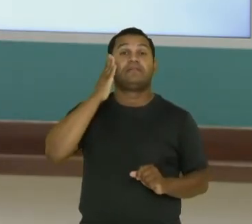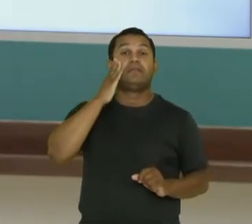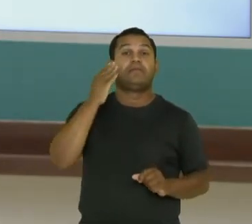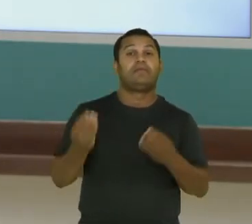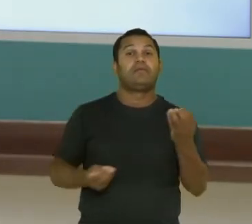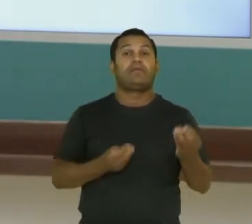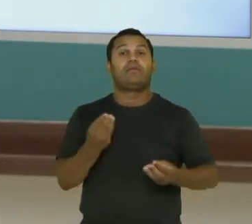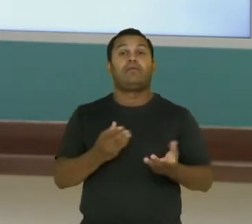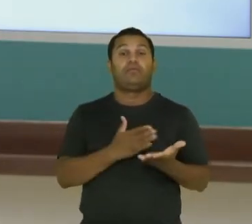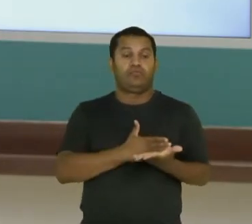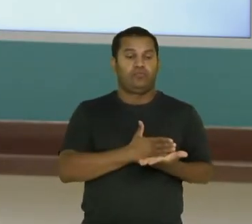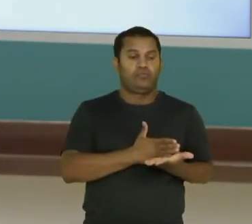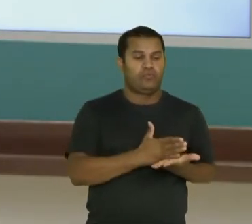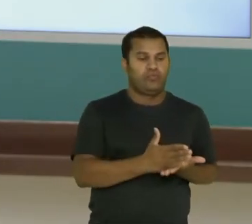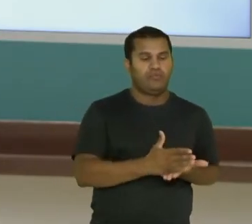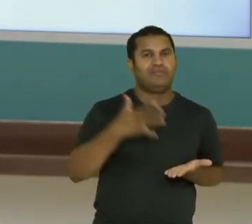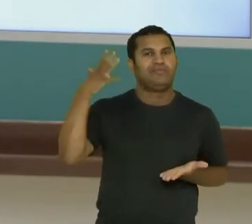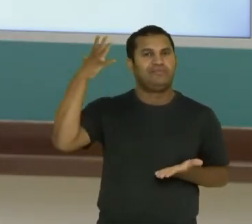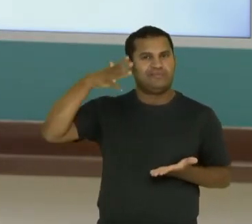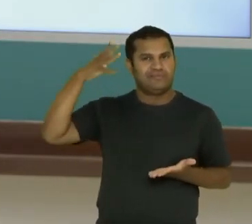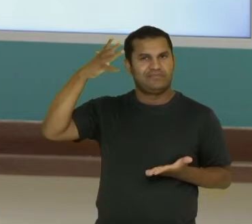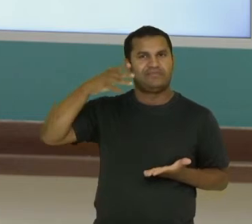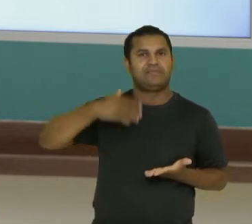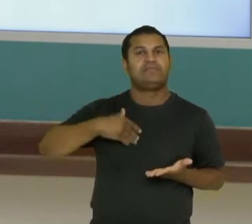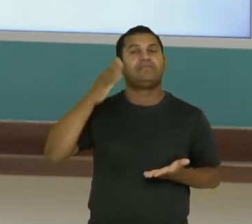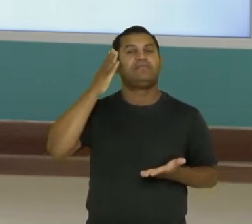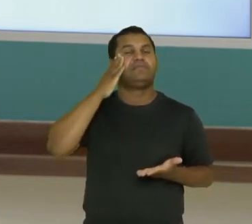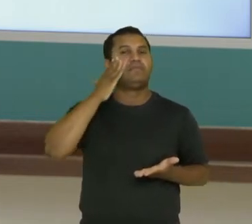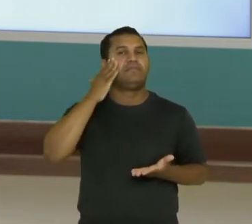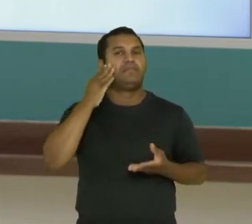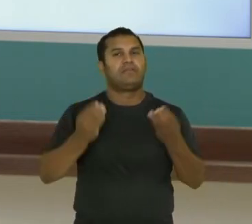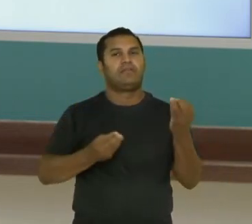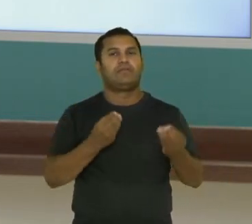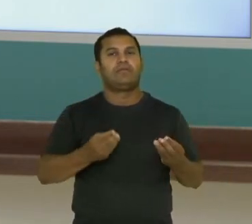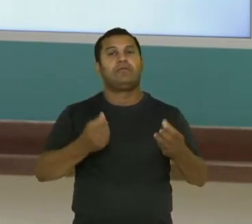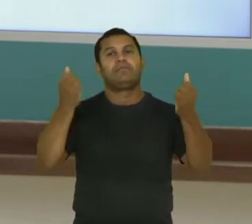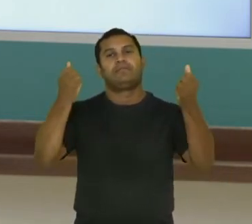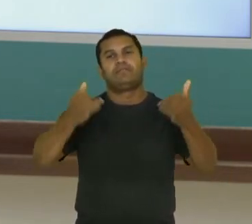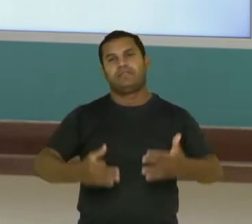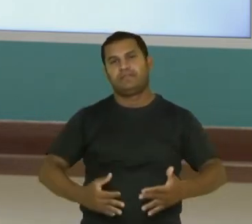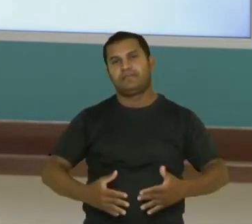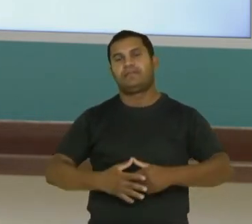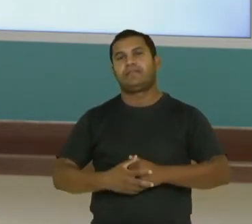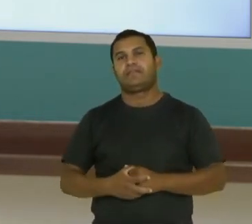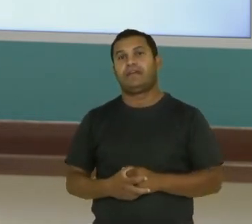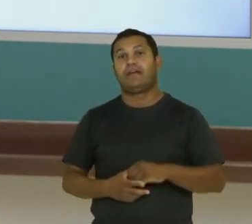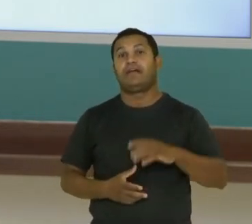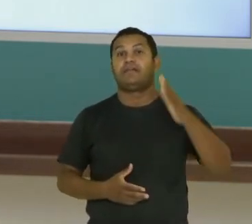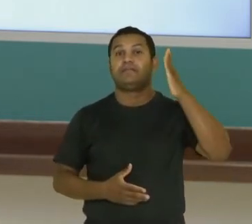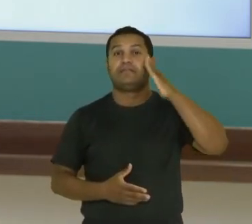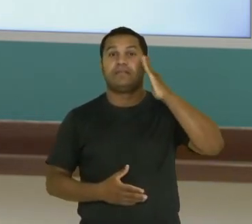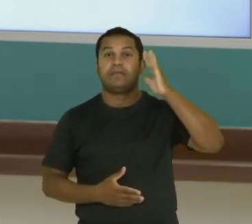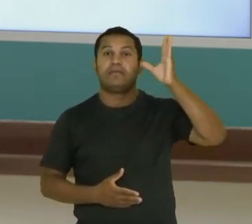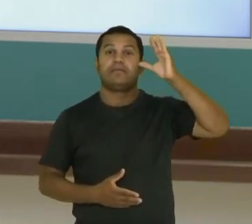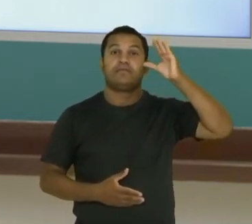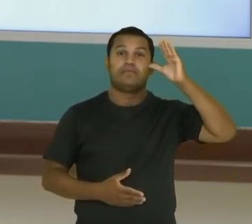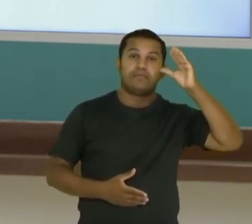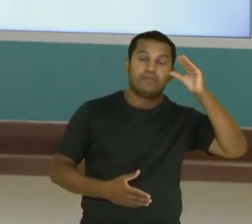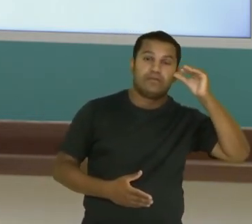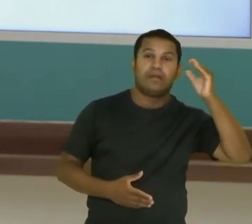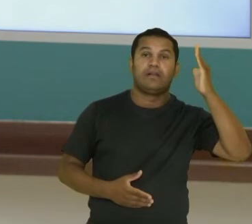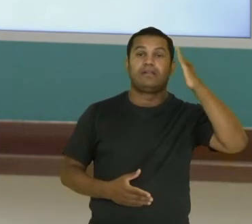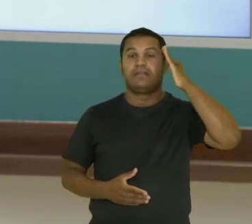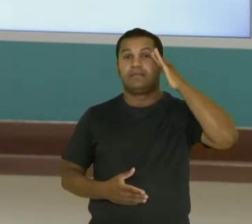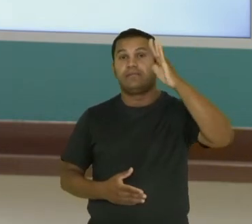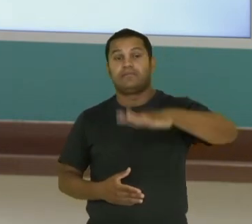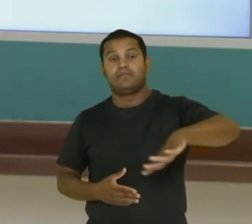no início do discurso que você vai tentar incentivar a curiosidade do seu público